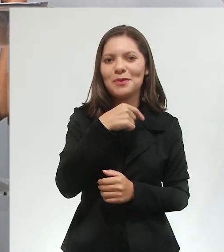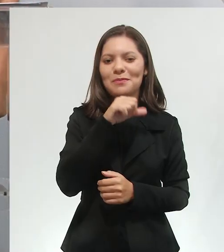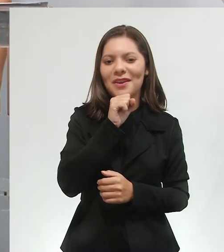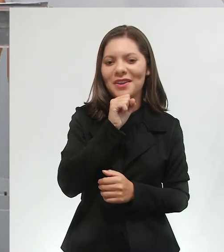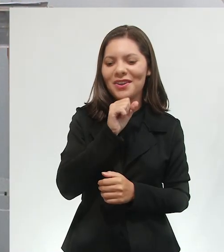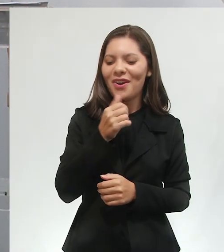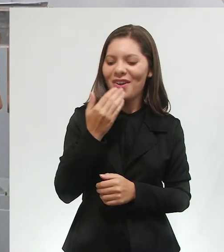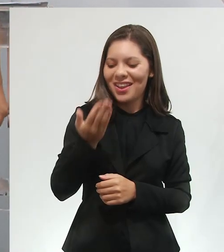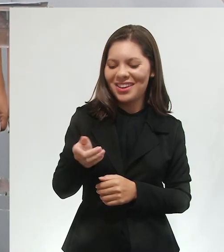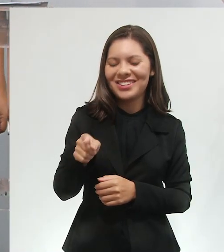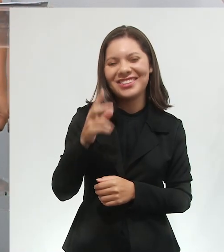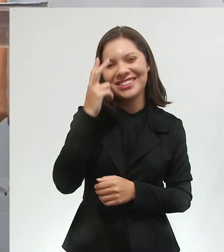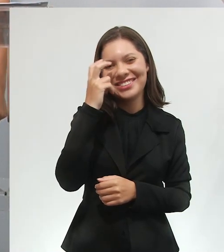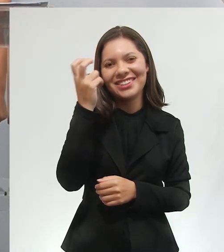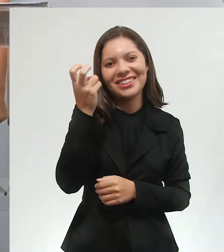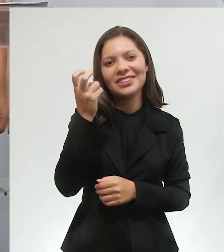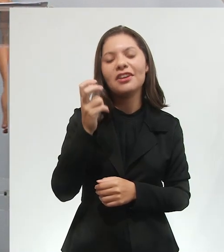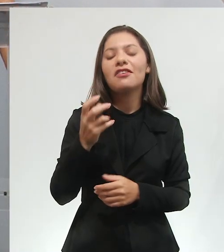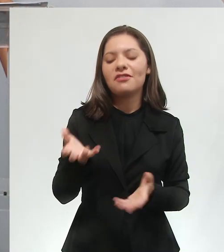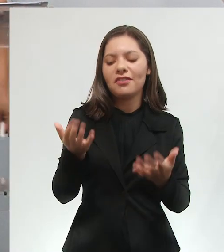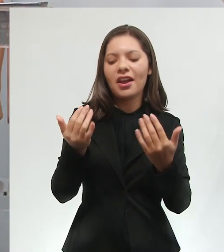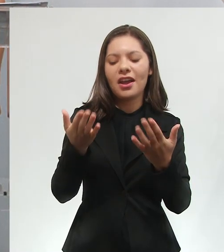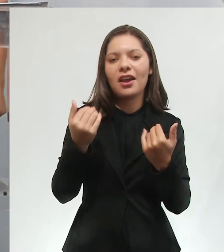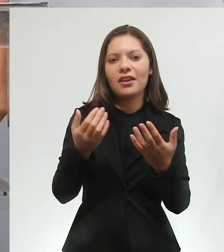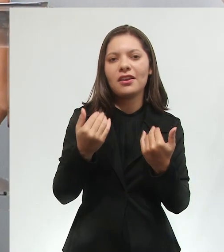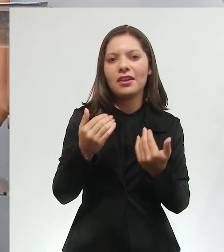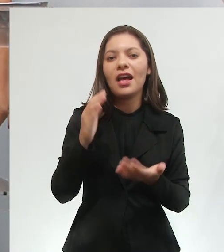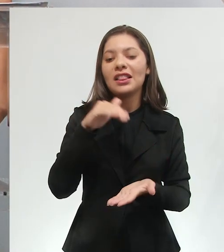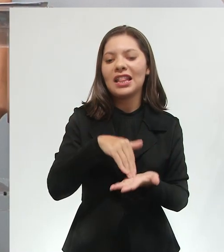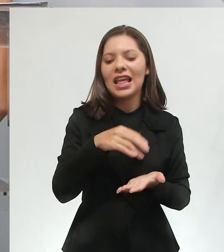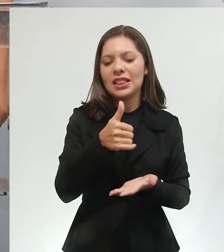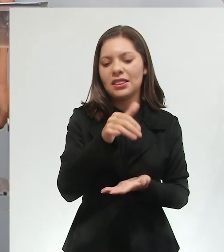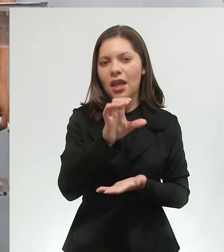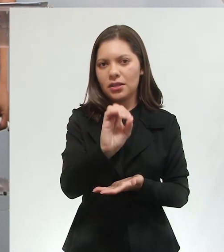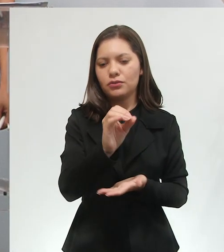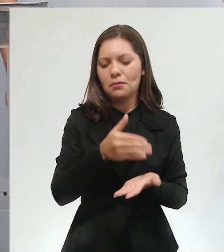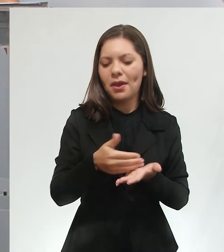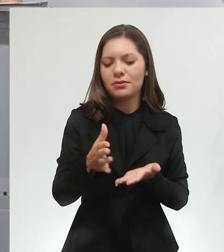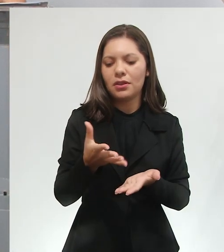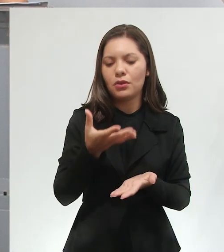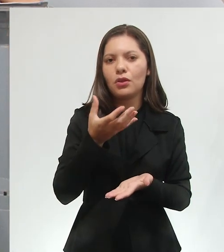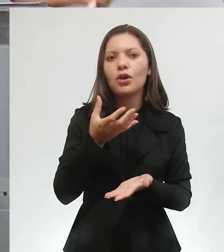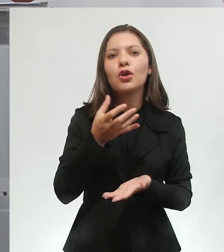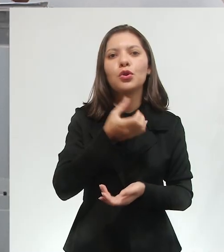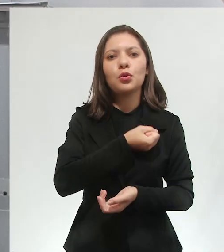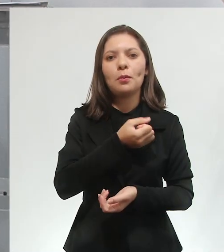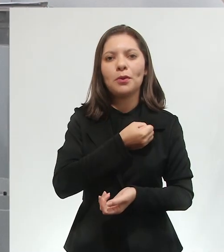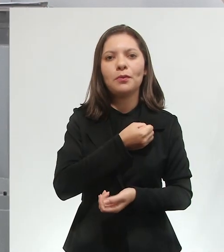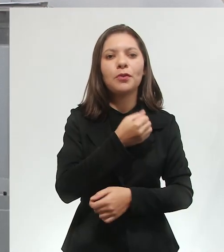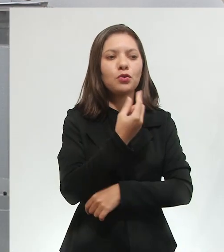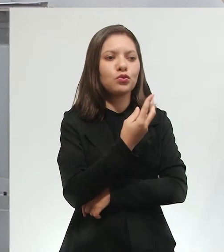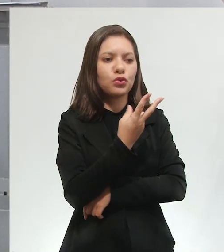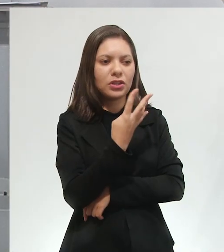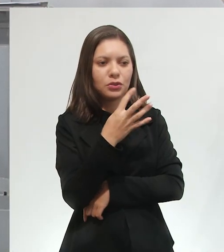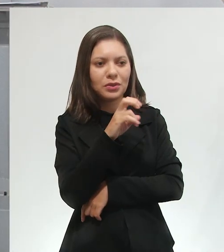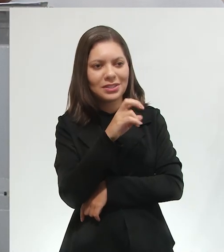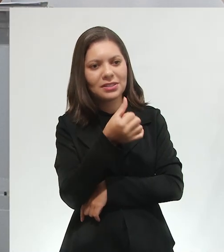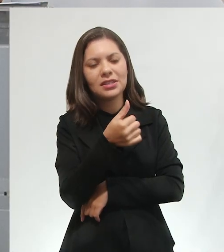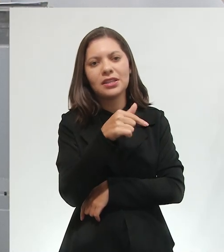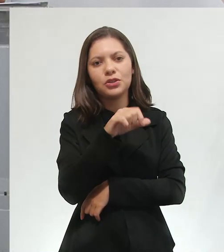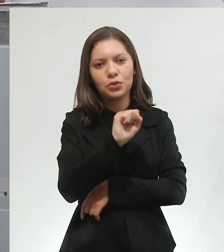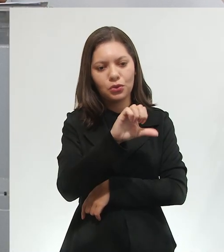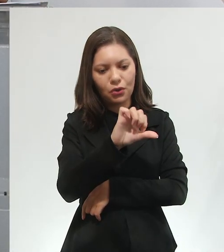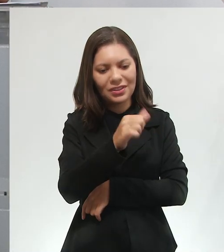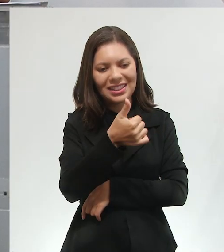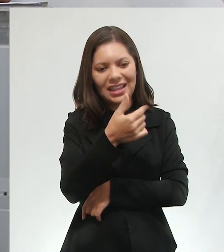que é inteligente. Conta para nós até 10. Aí o menininho fala assim: 1, 2, 3, 4, 5, 6, 7, 8, 9,